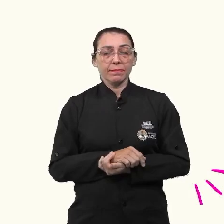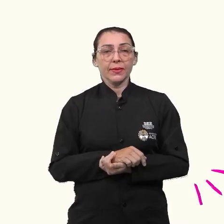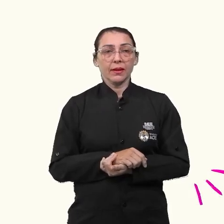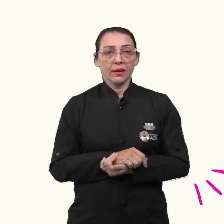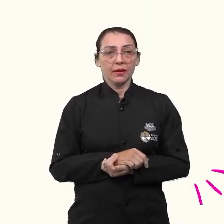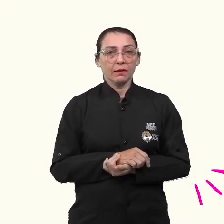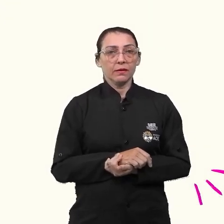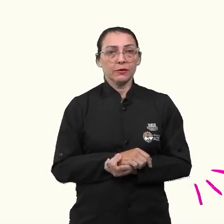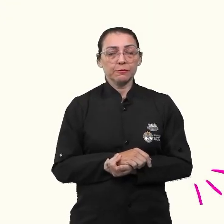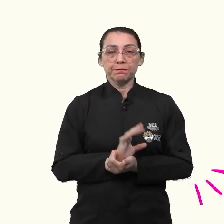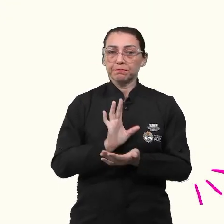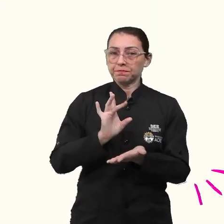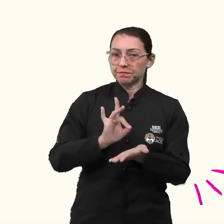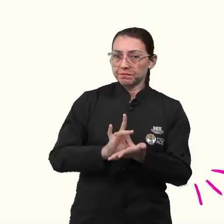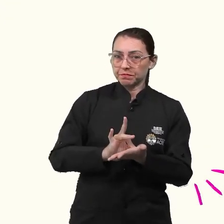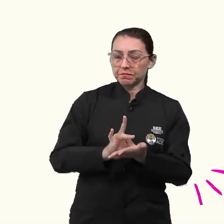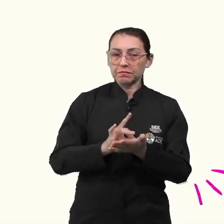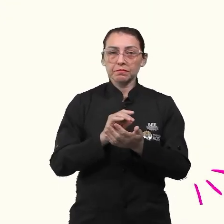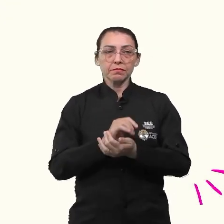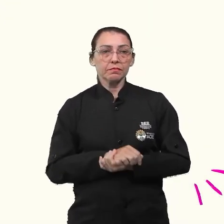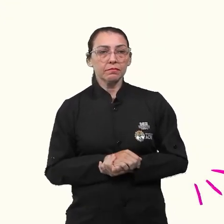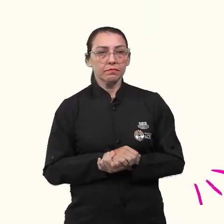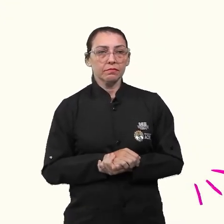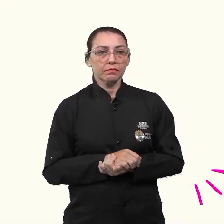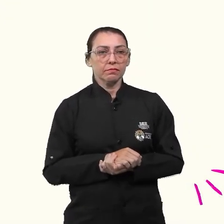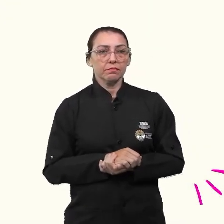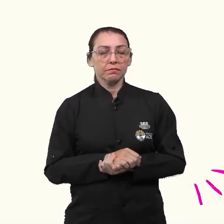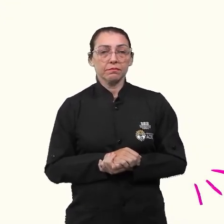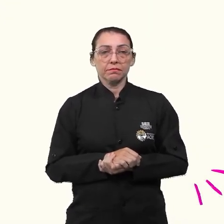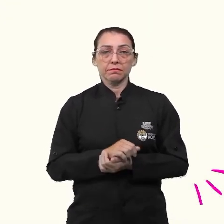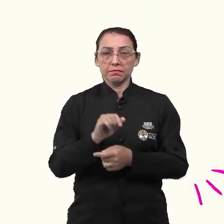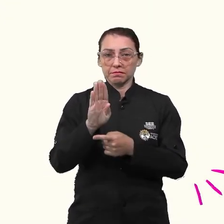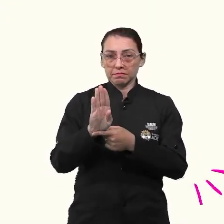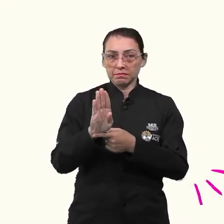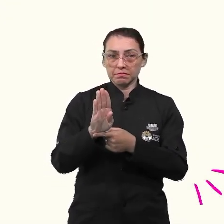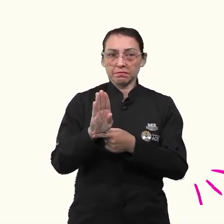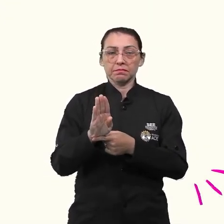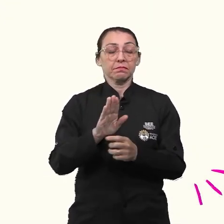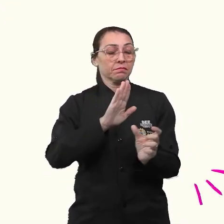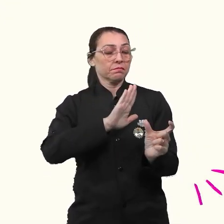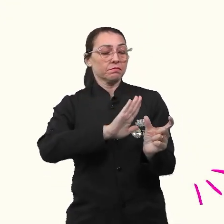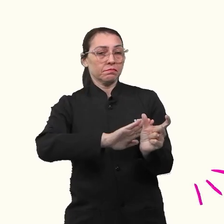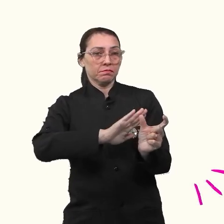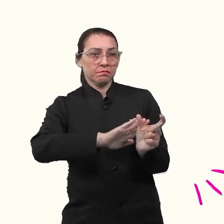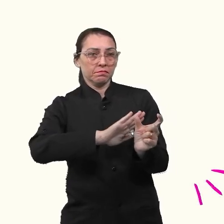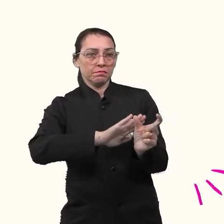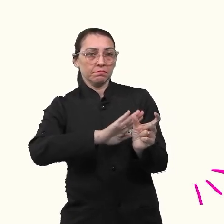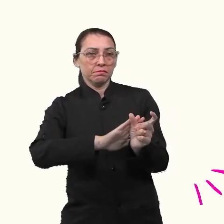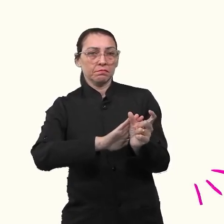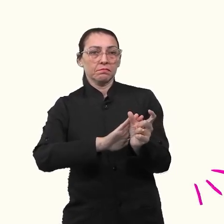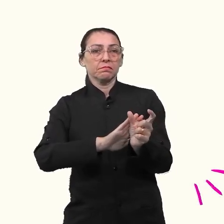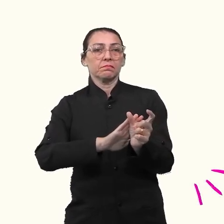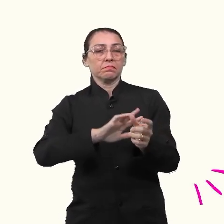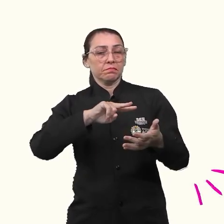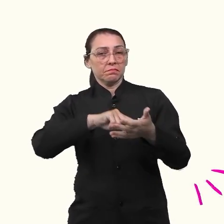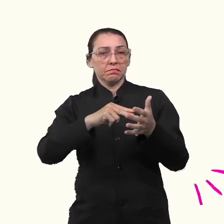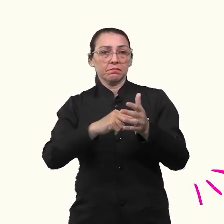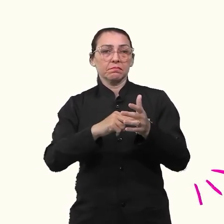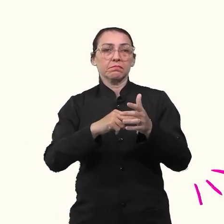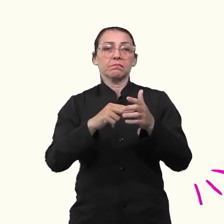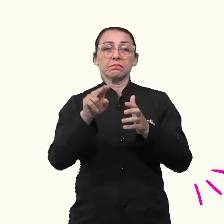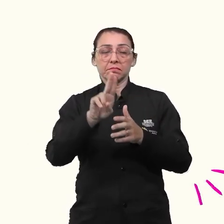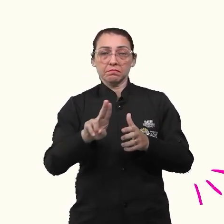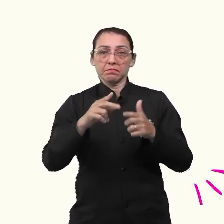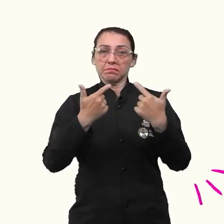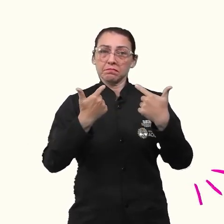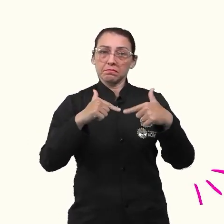como verdadeiro, tá? Vamos lá para a letra B. A denotação corresponde ao